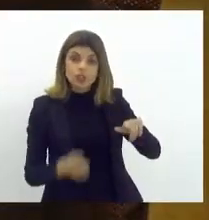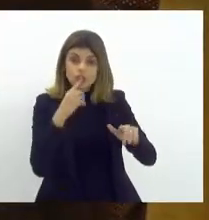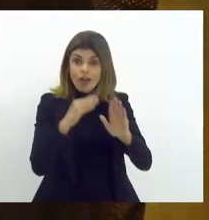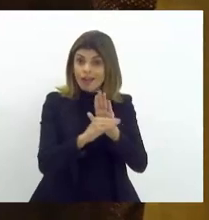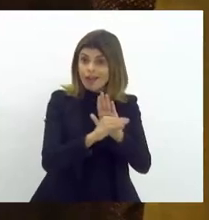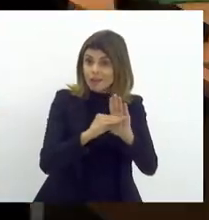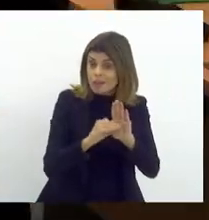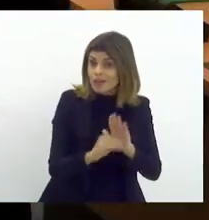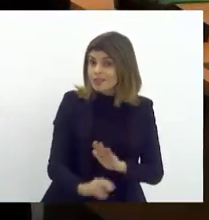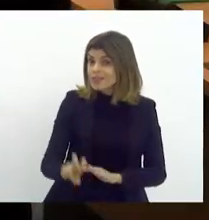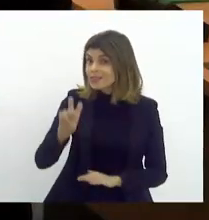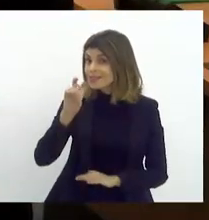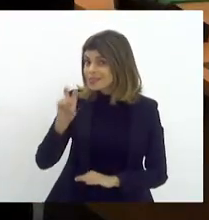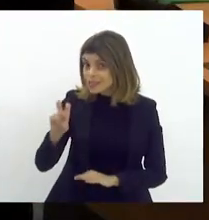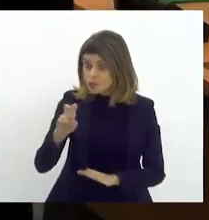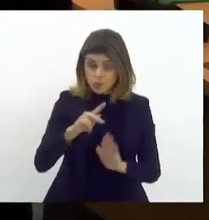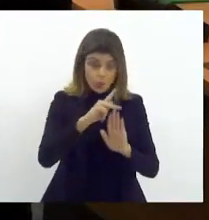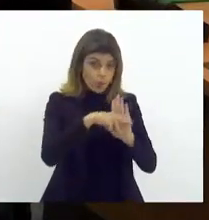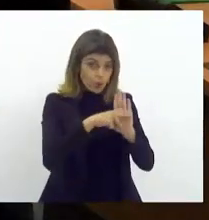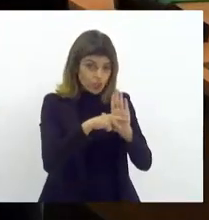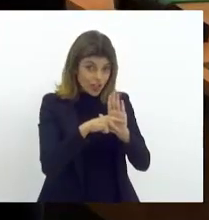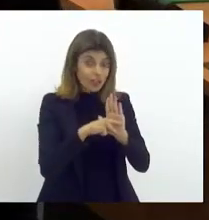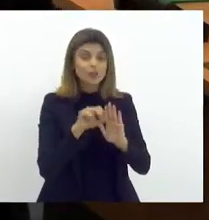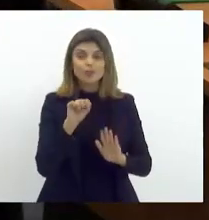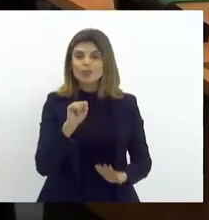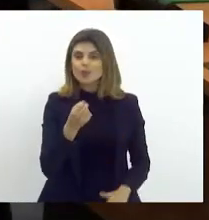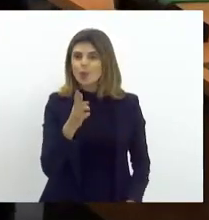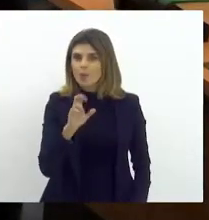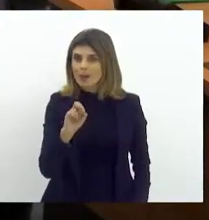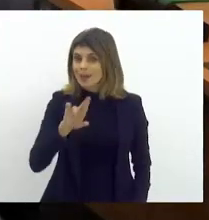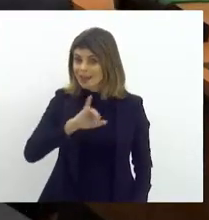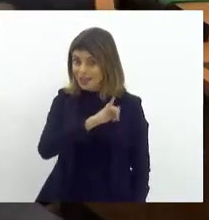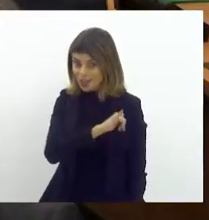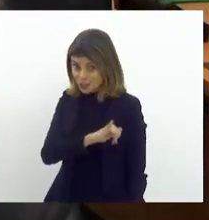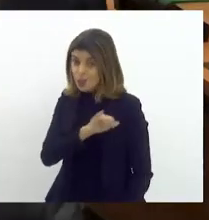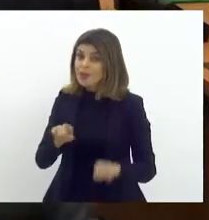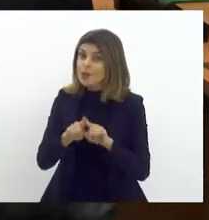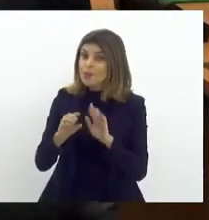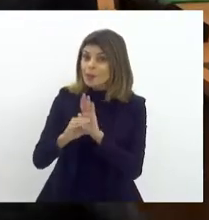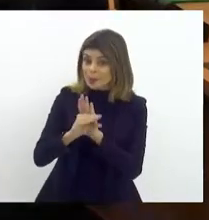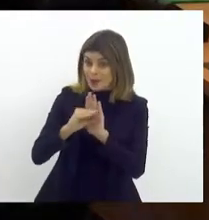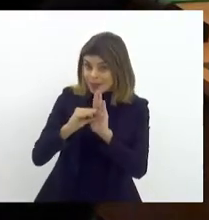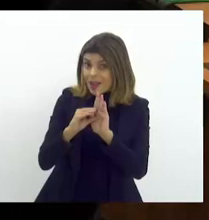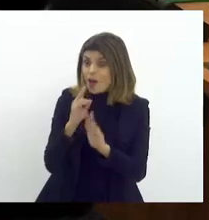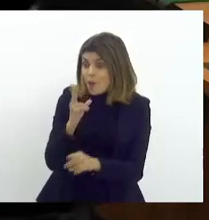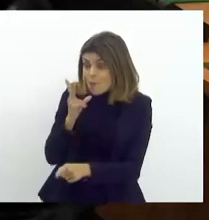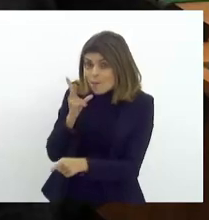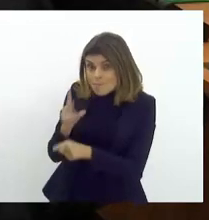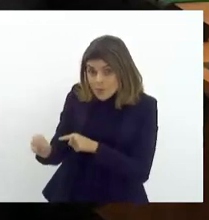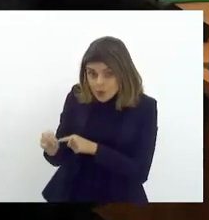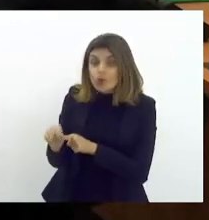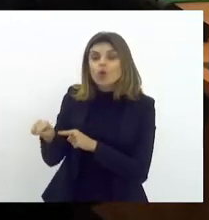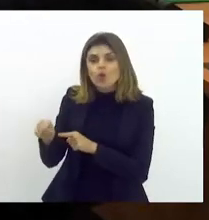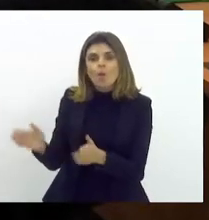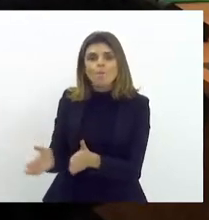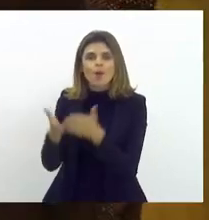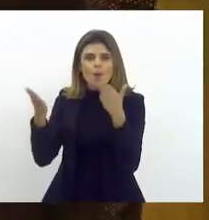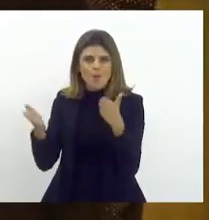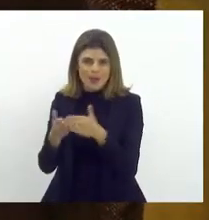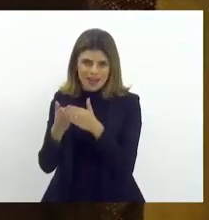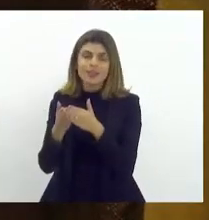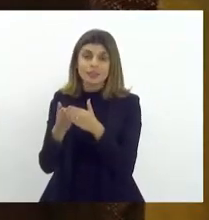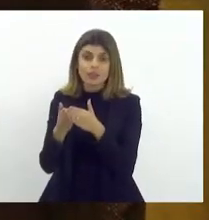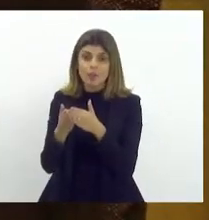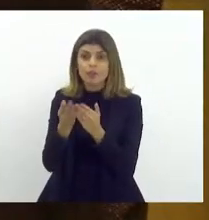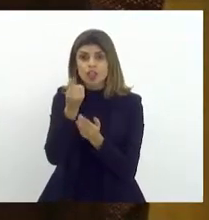projeto de superar Rio e da emenda 5 do projeto do fundo de combate Estadual de combate a pobreza